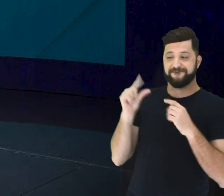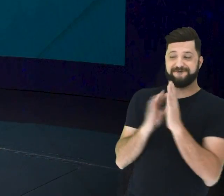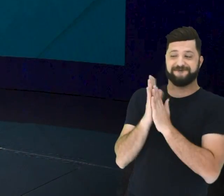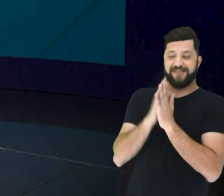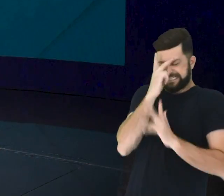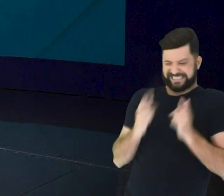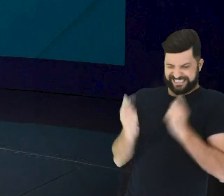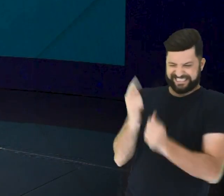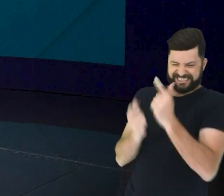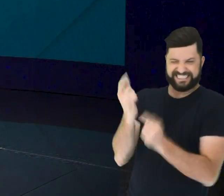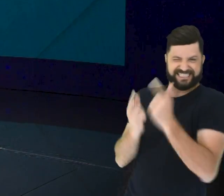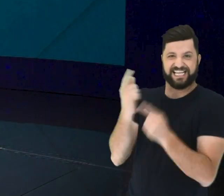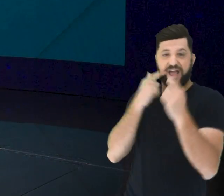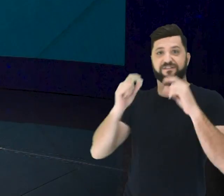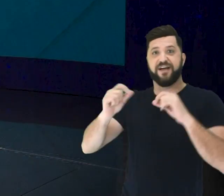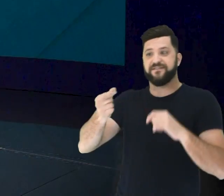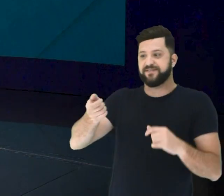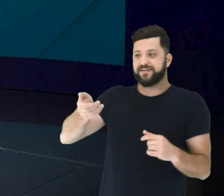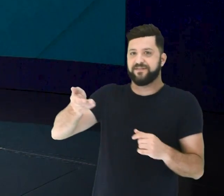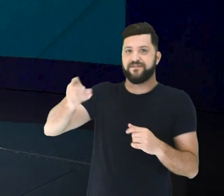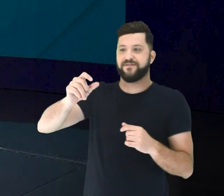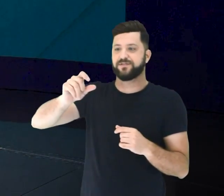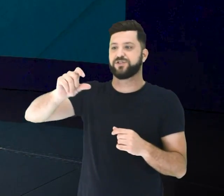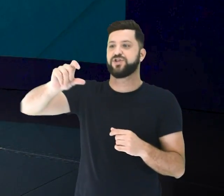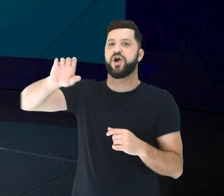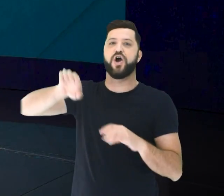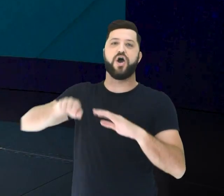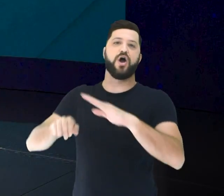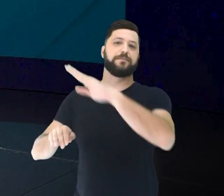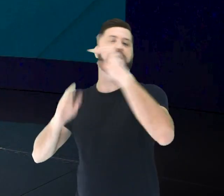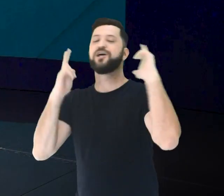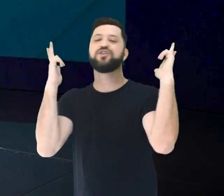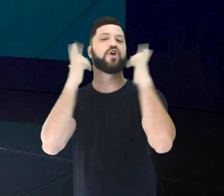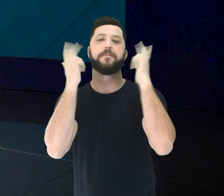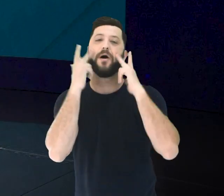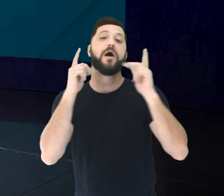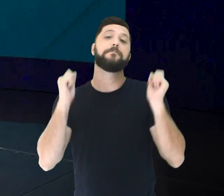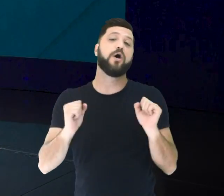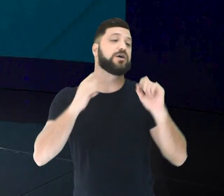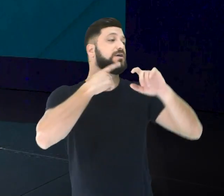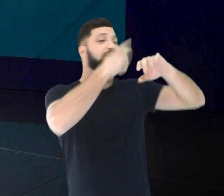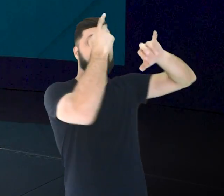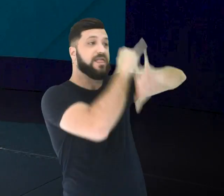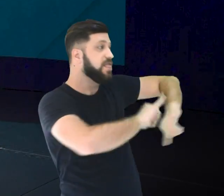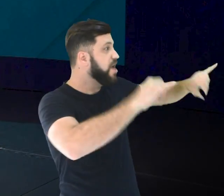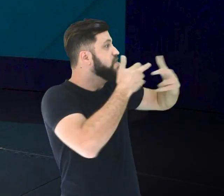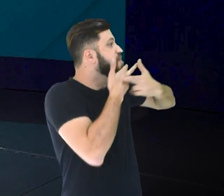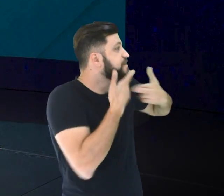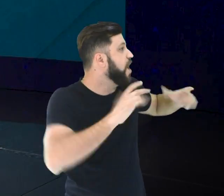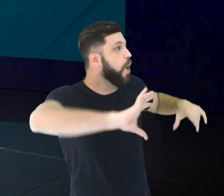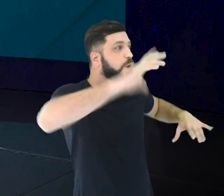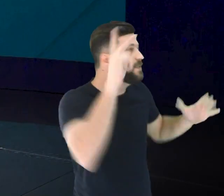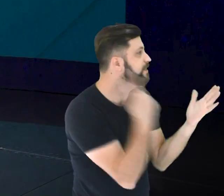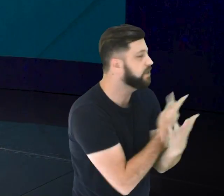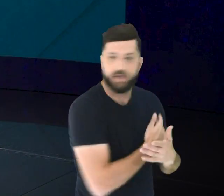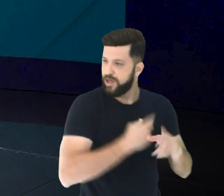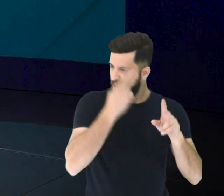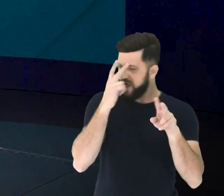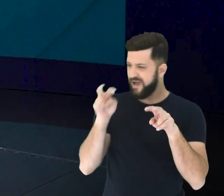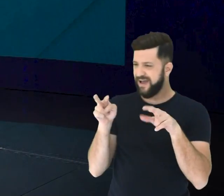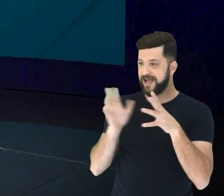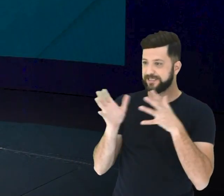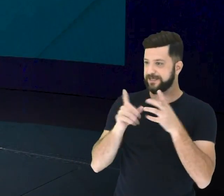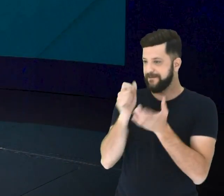algum motivo qualquer que a gente não sabe qual é aquele preço passou a ser um preço barato seja por uma notícia por alguma informação que algum Player novo